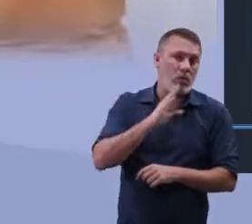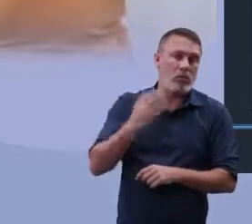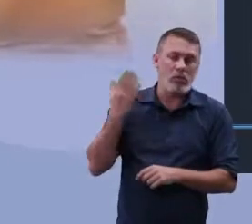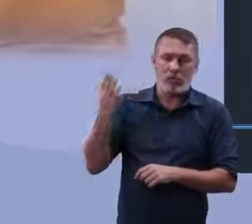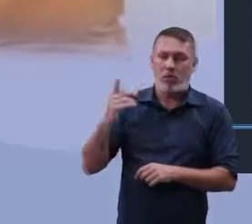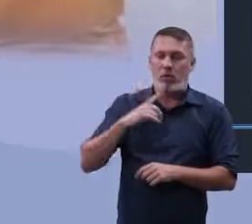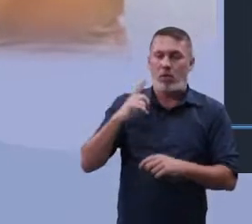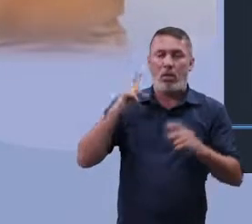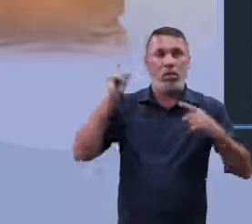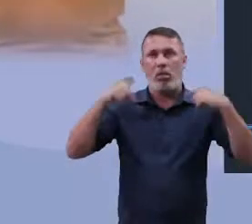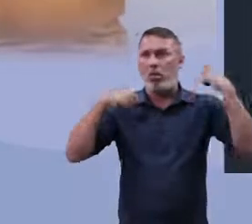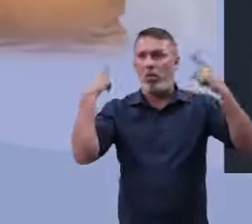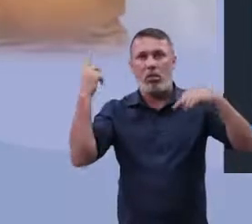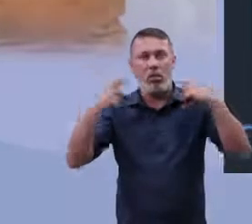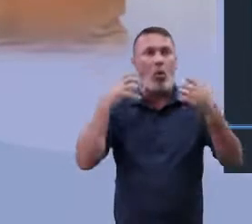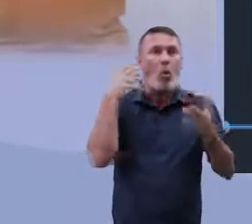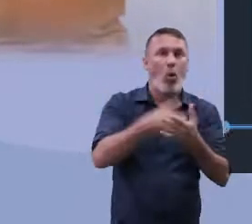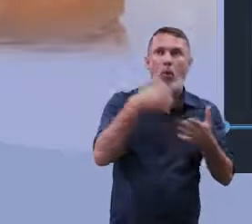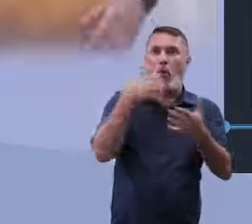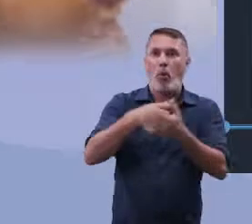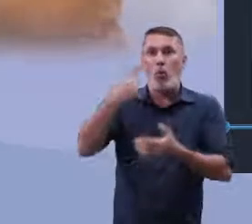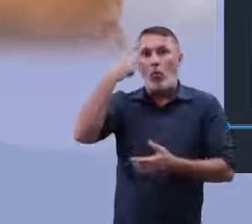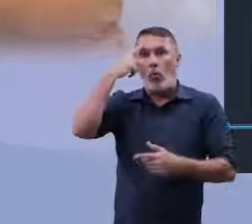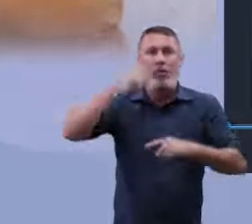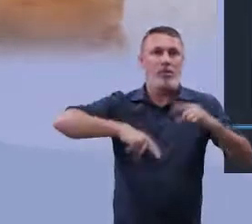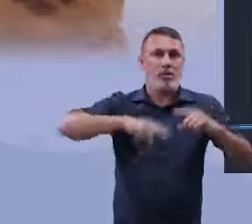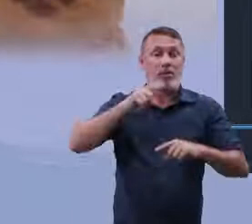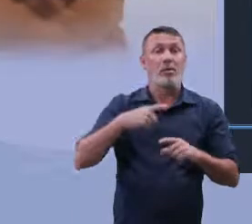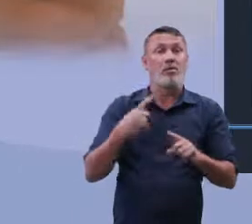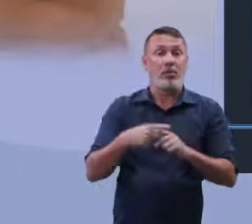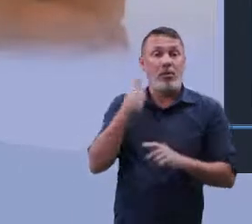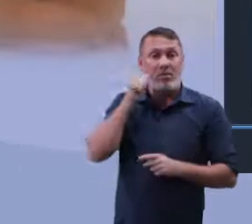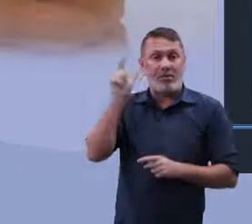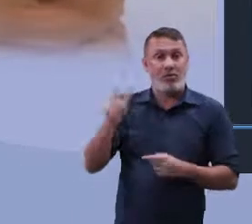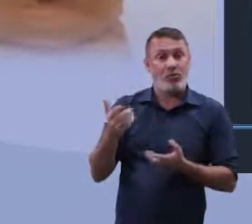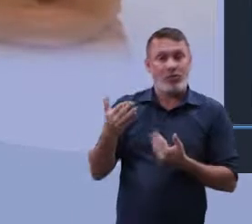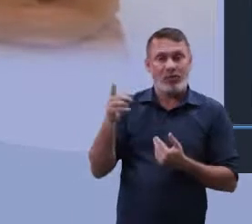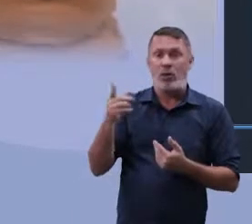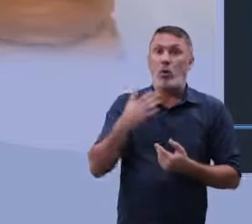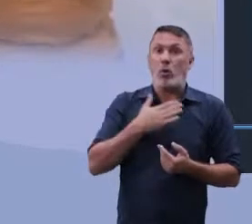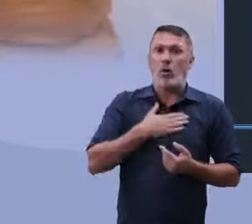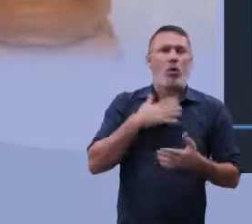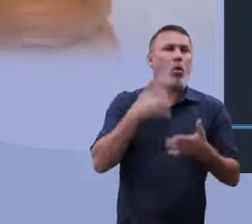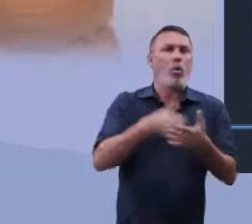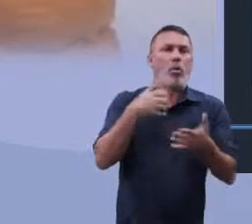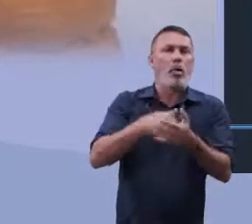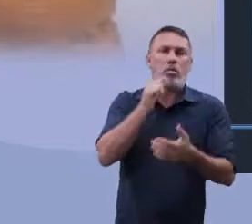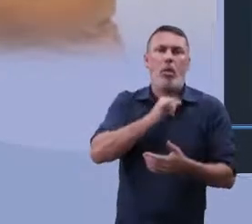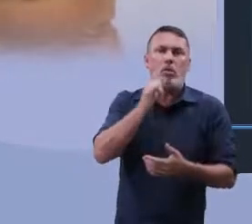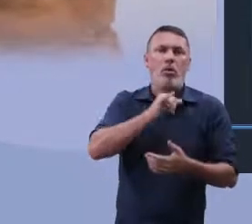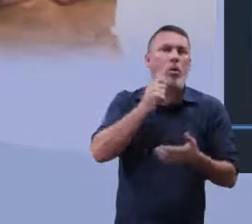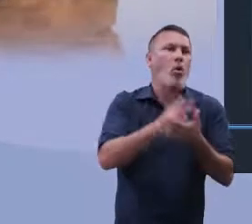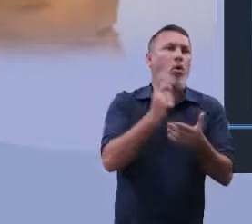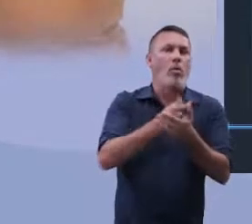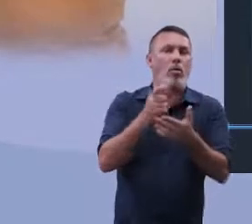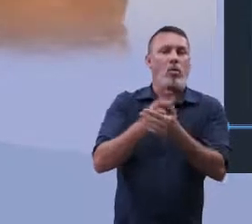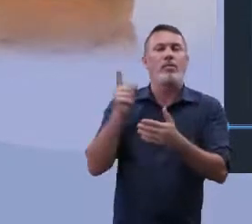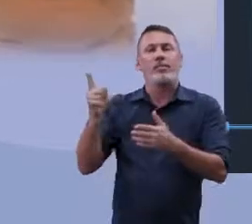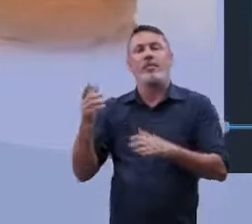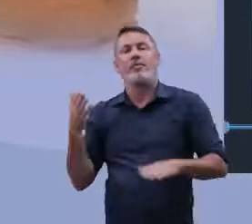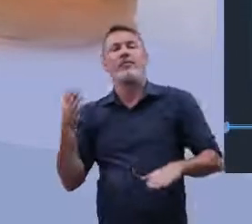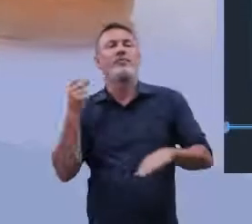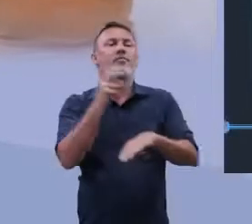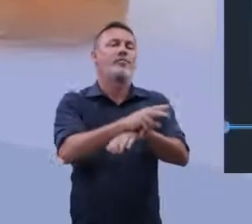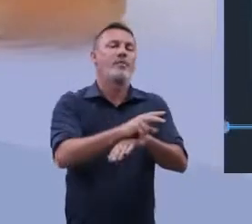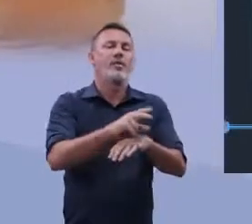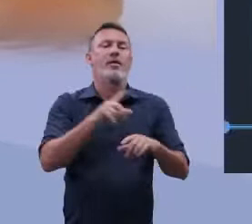muito legal, Delírios de Consumo. É muito interessante nesse filme que essa jovem ela é extremamente consumista e ela vai trabalhar